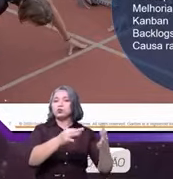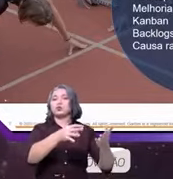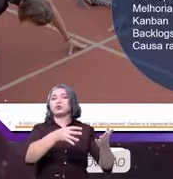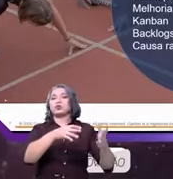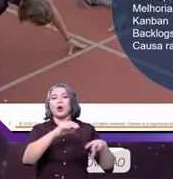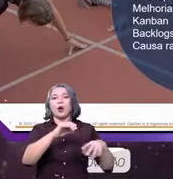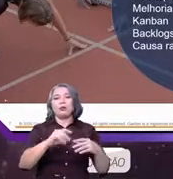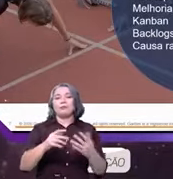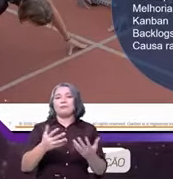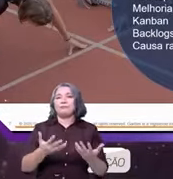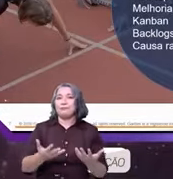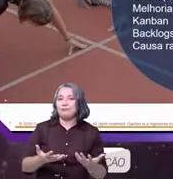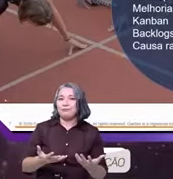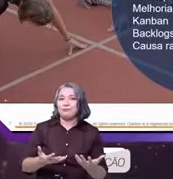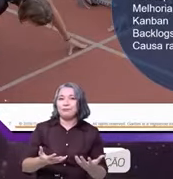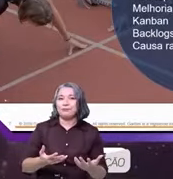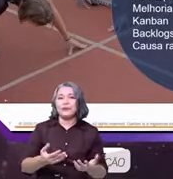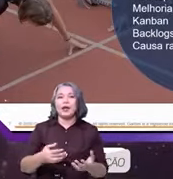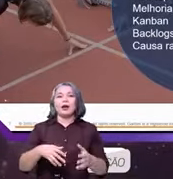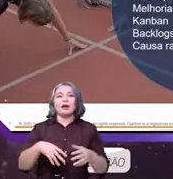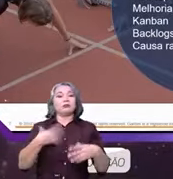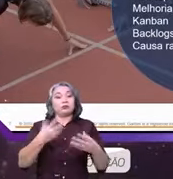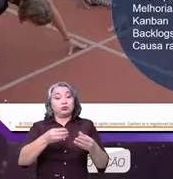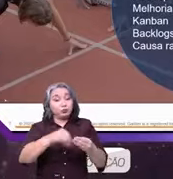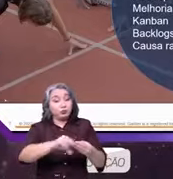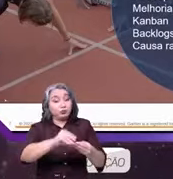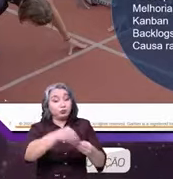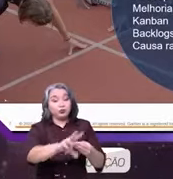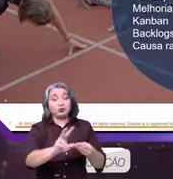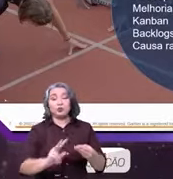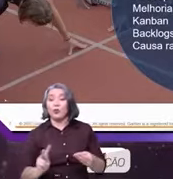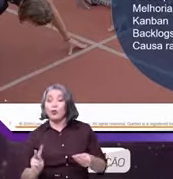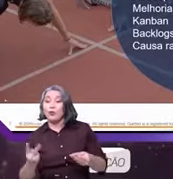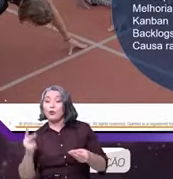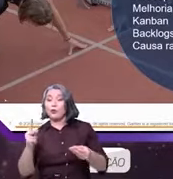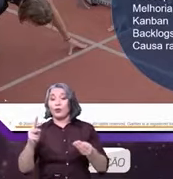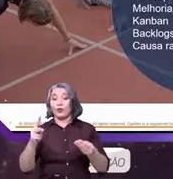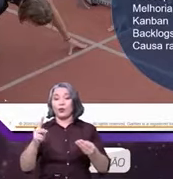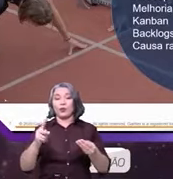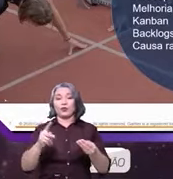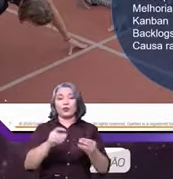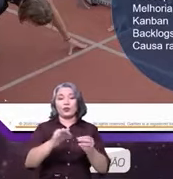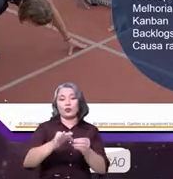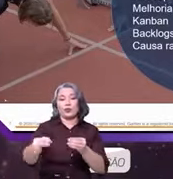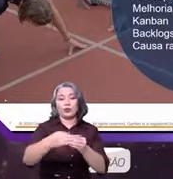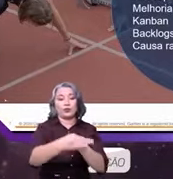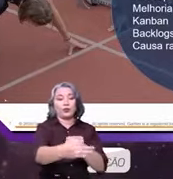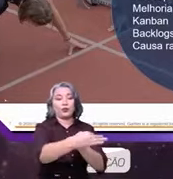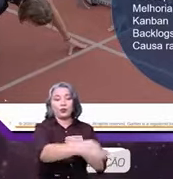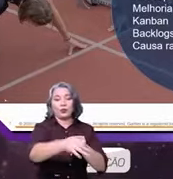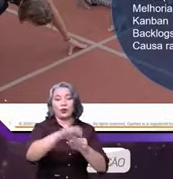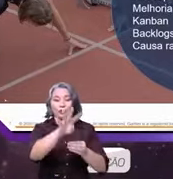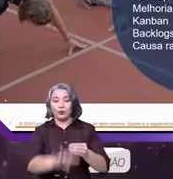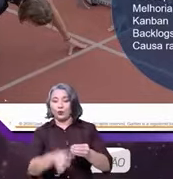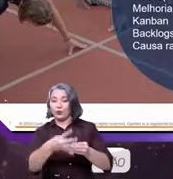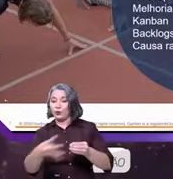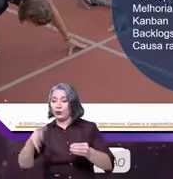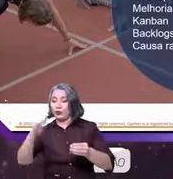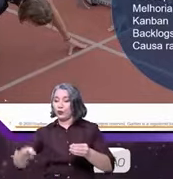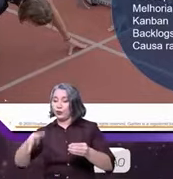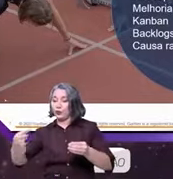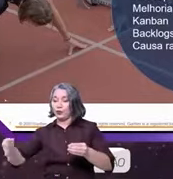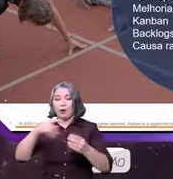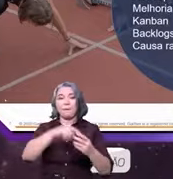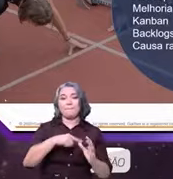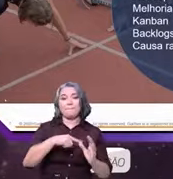Lean, fluxo de valor, que é a cadeia de valor. Todas as empresas têm uma cadeia de valor, um modelo de cadeia de